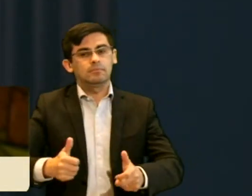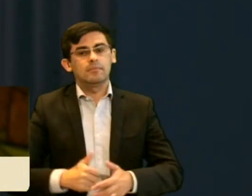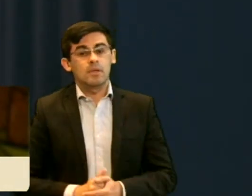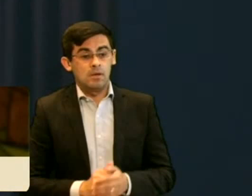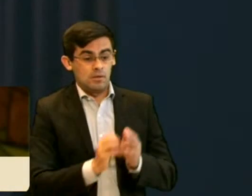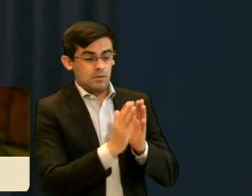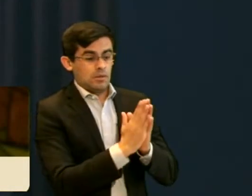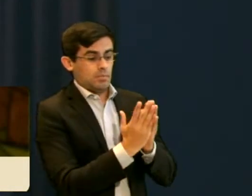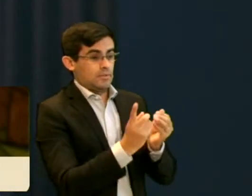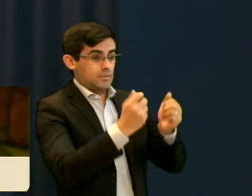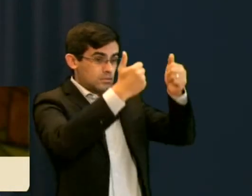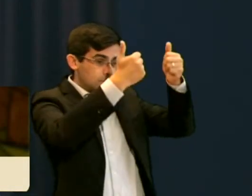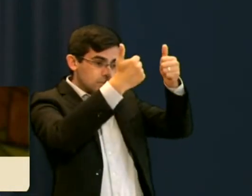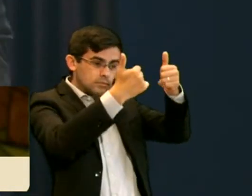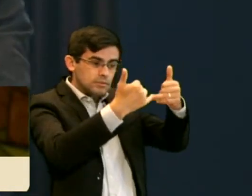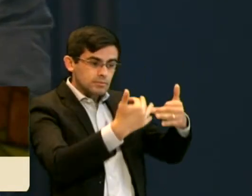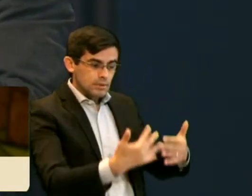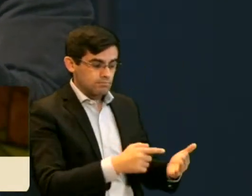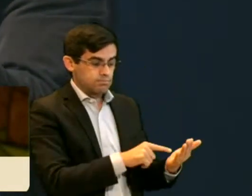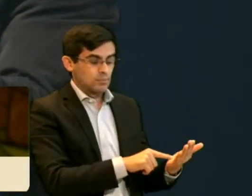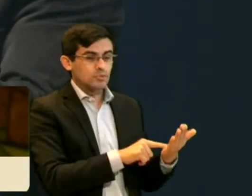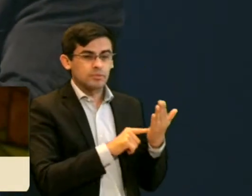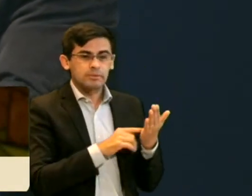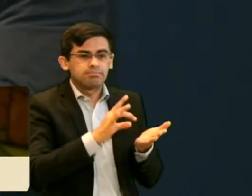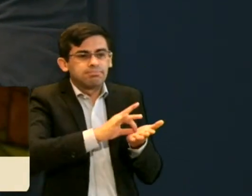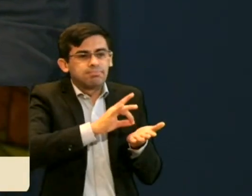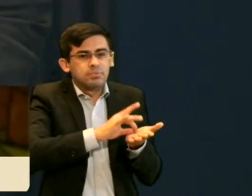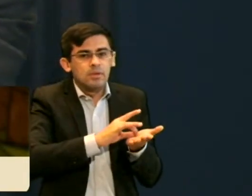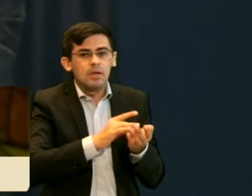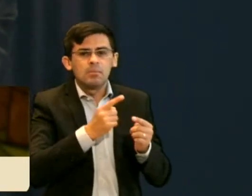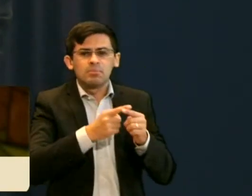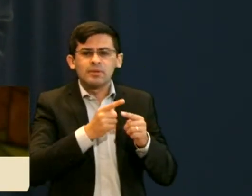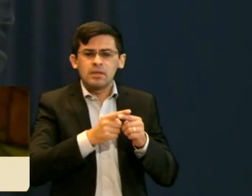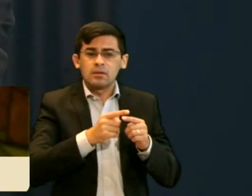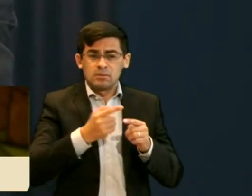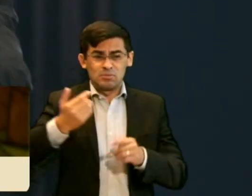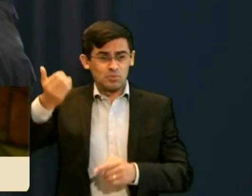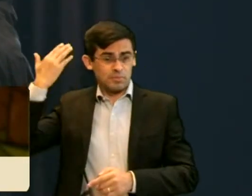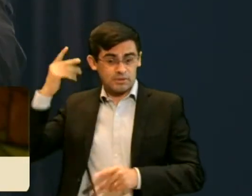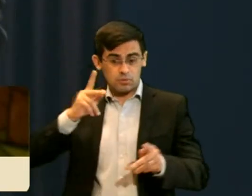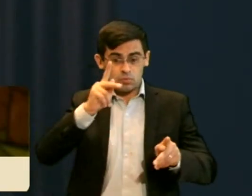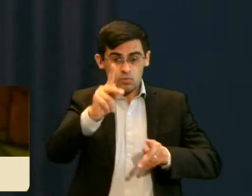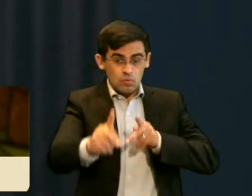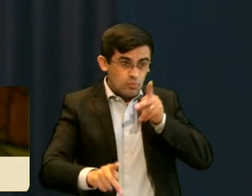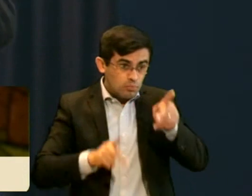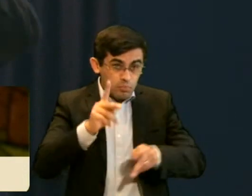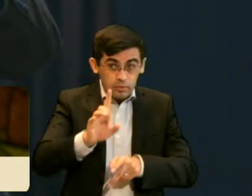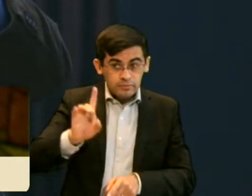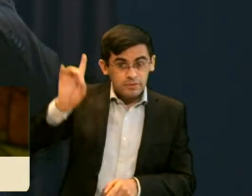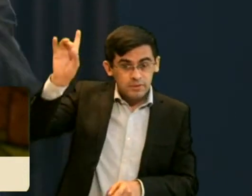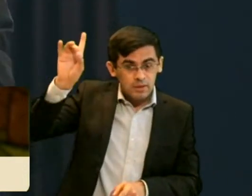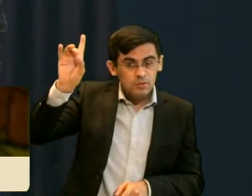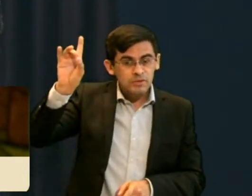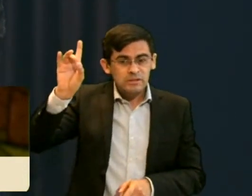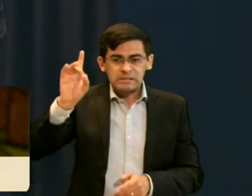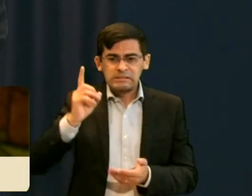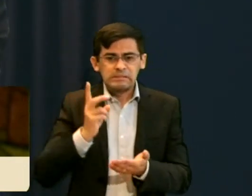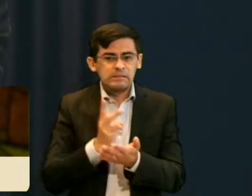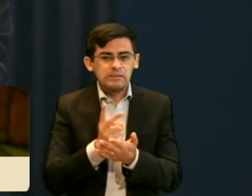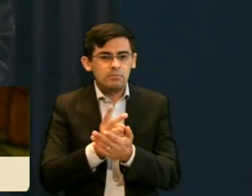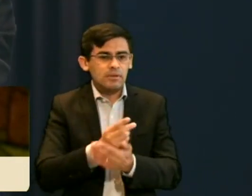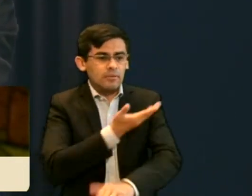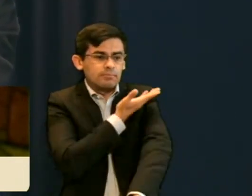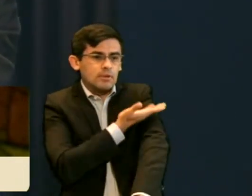A Bíblia vai nos mostrar isso. É engraçado porque o povo de Deus estava tão ligado aos